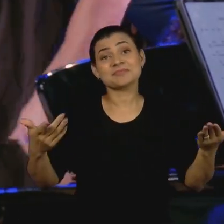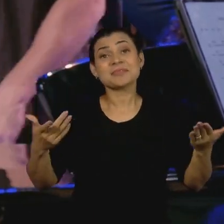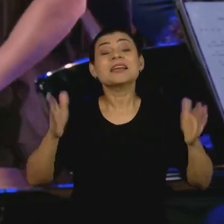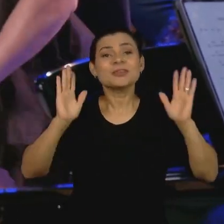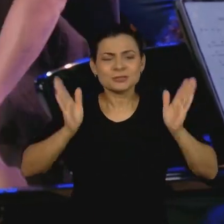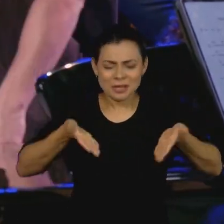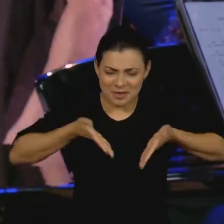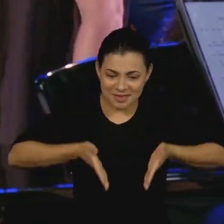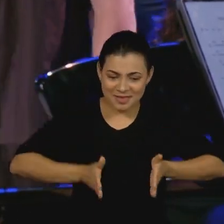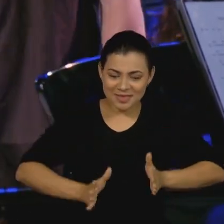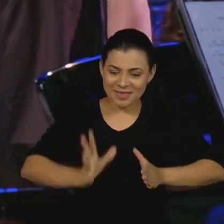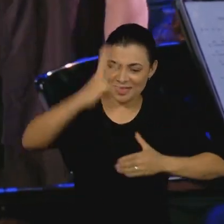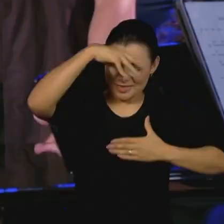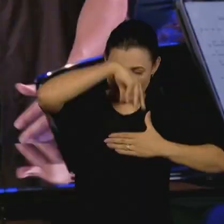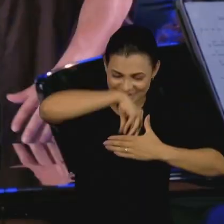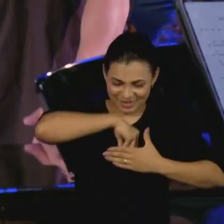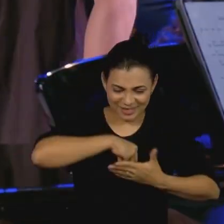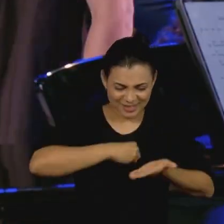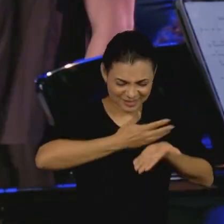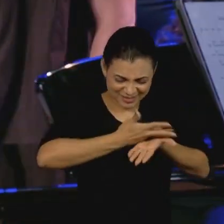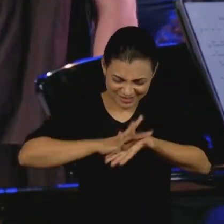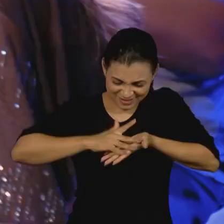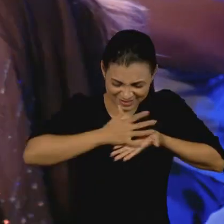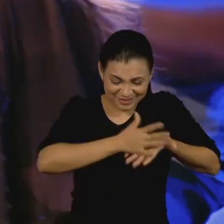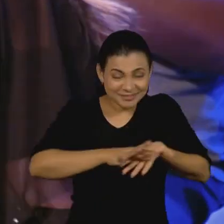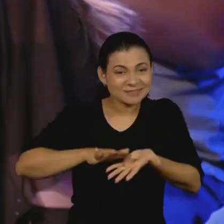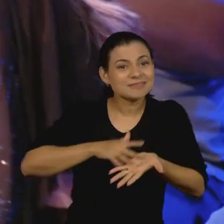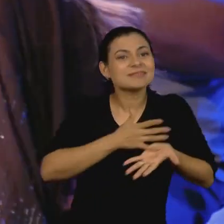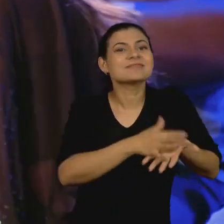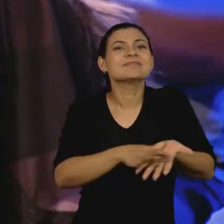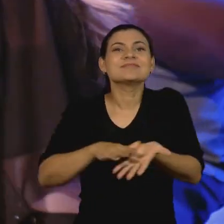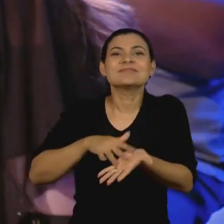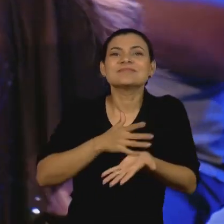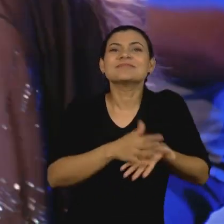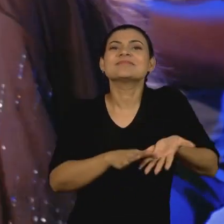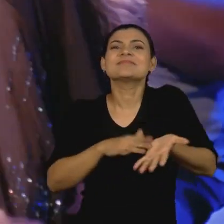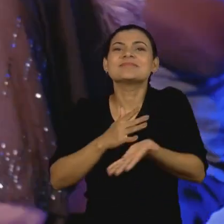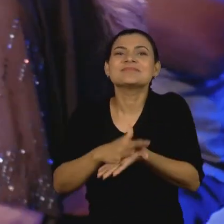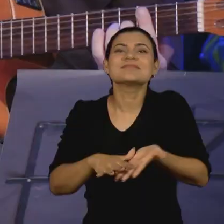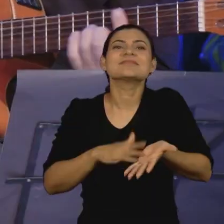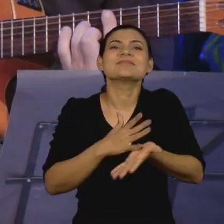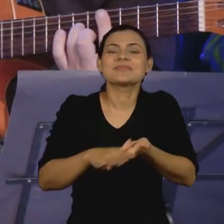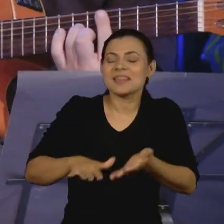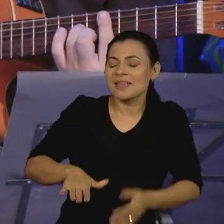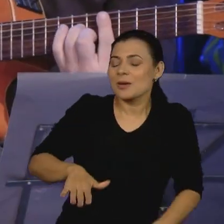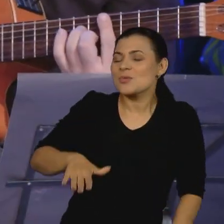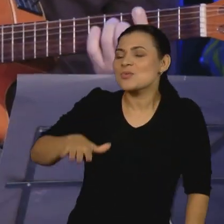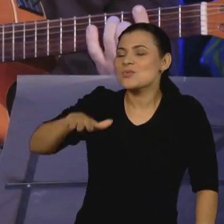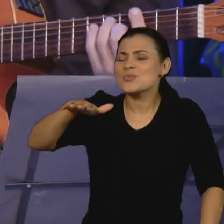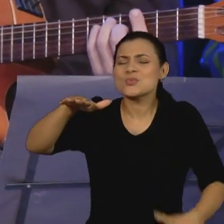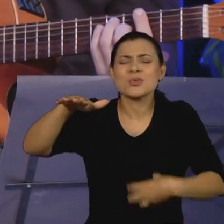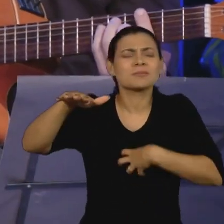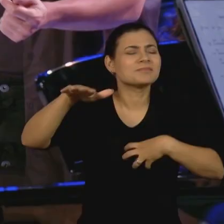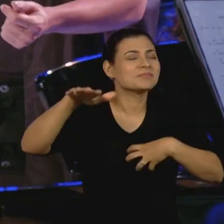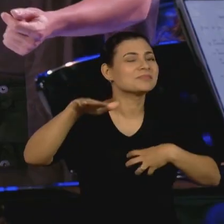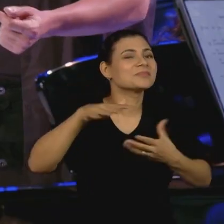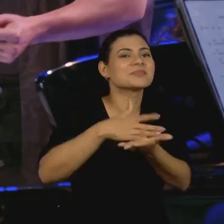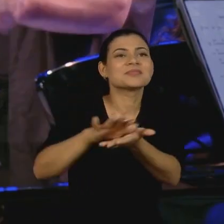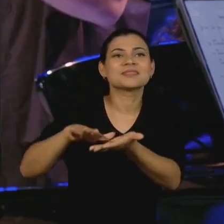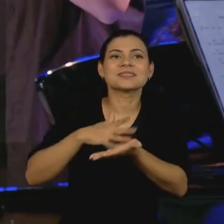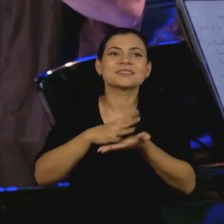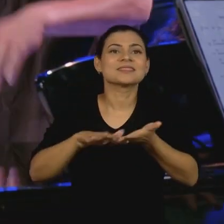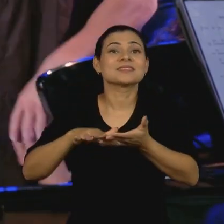samba, no samba me criei. E do danado do samba eu nunca